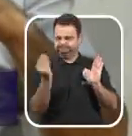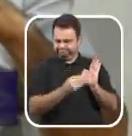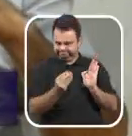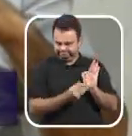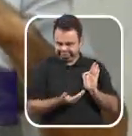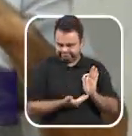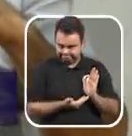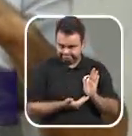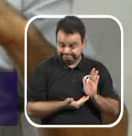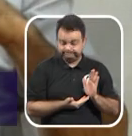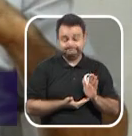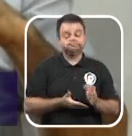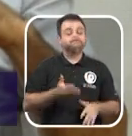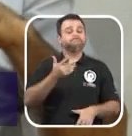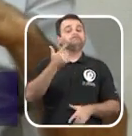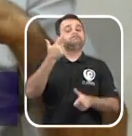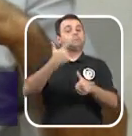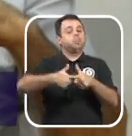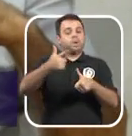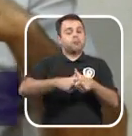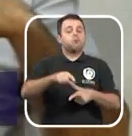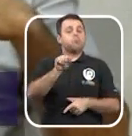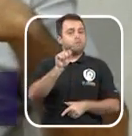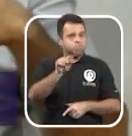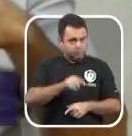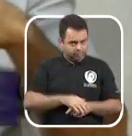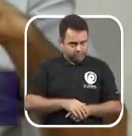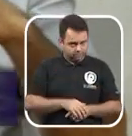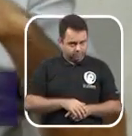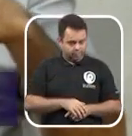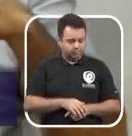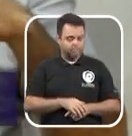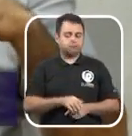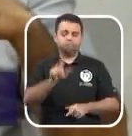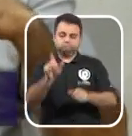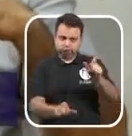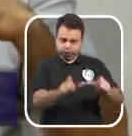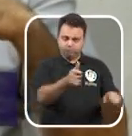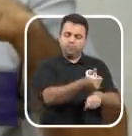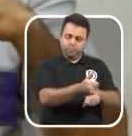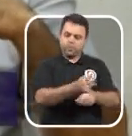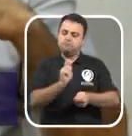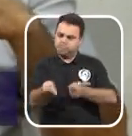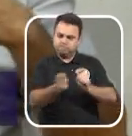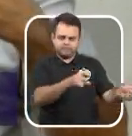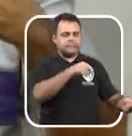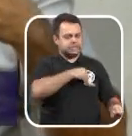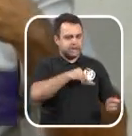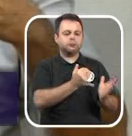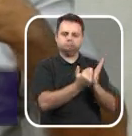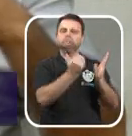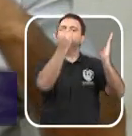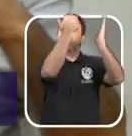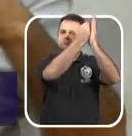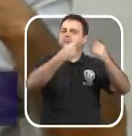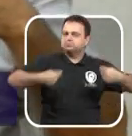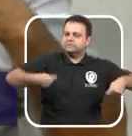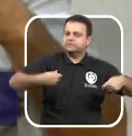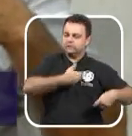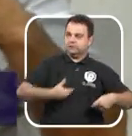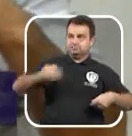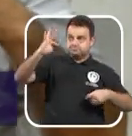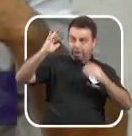Aí qual é o problema? Não é só pagar esses profissionais que estão fora do piso, porque a carreira pública ela